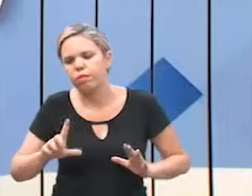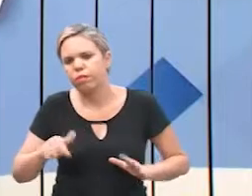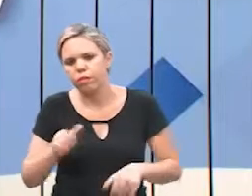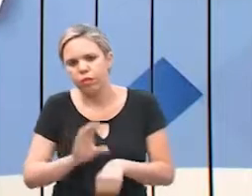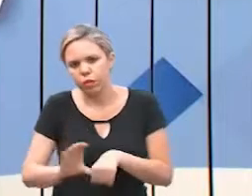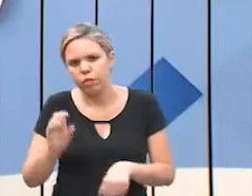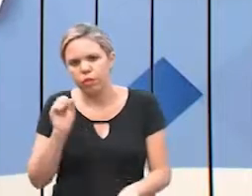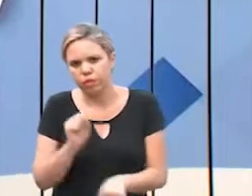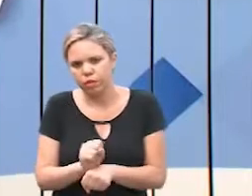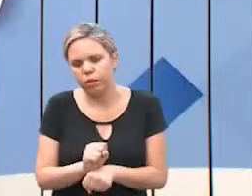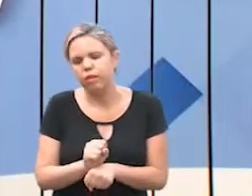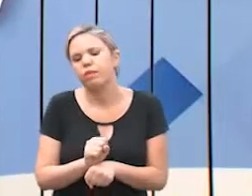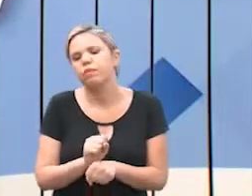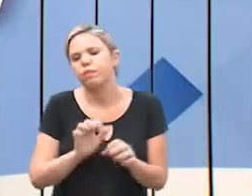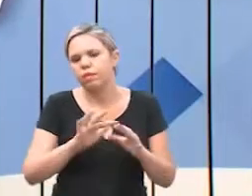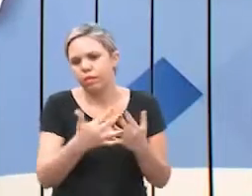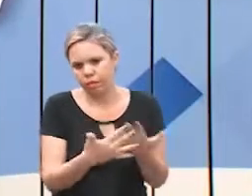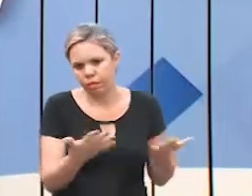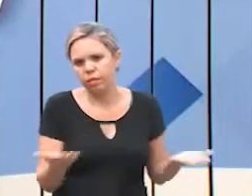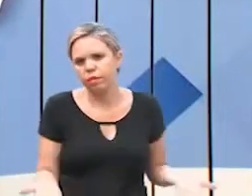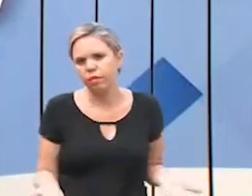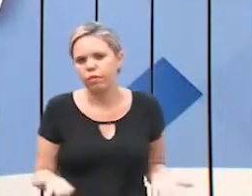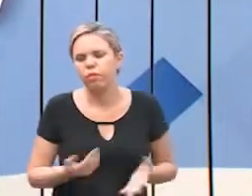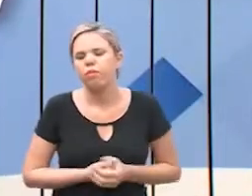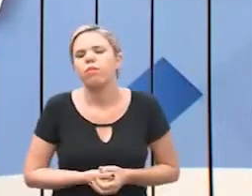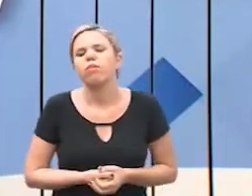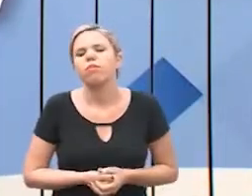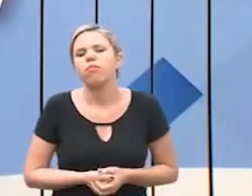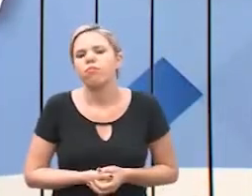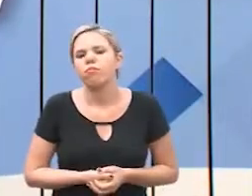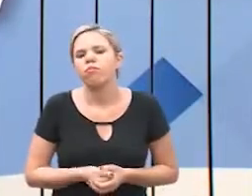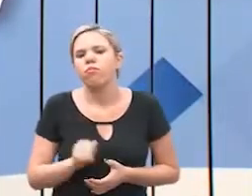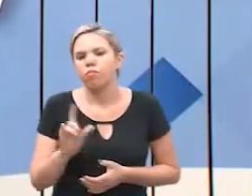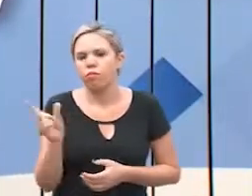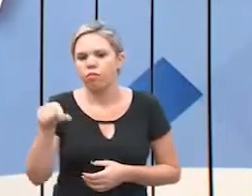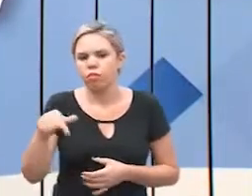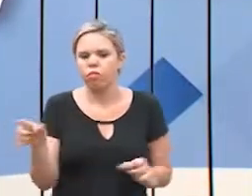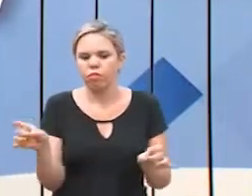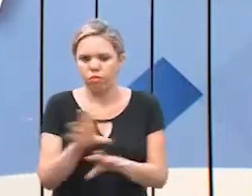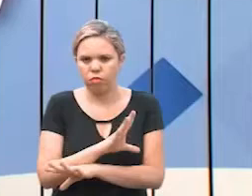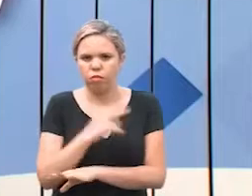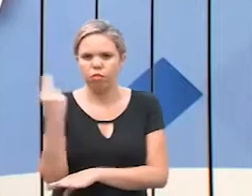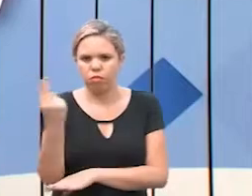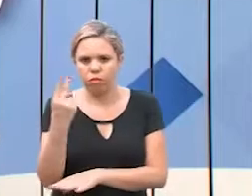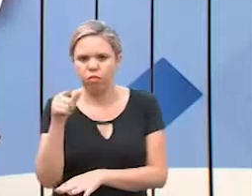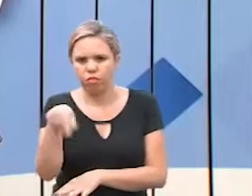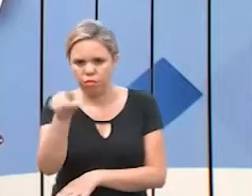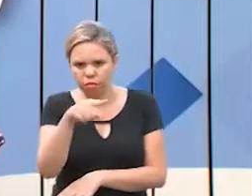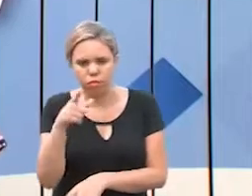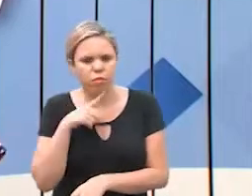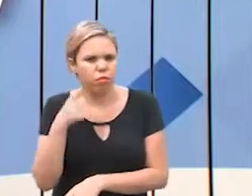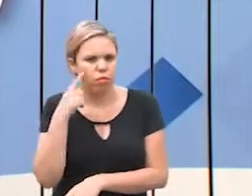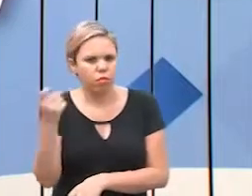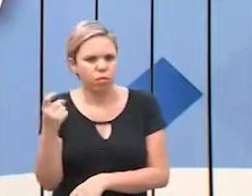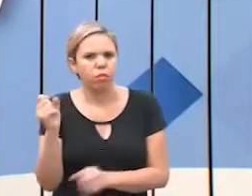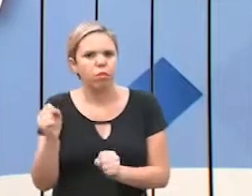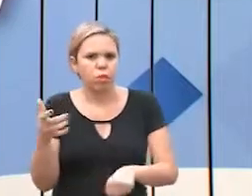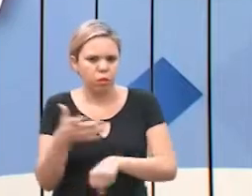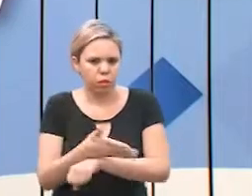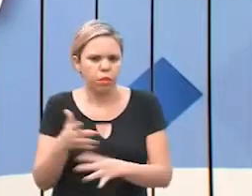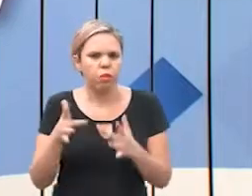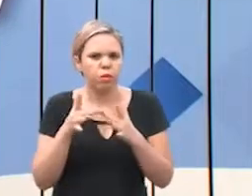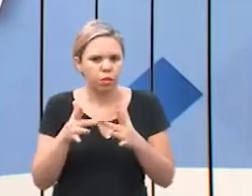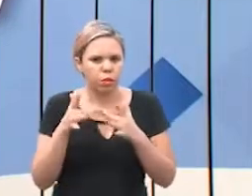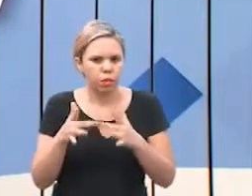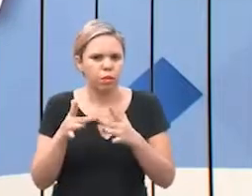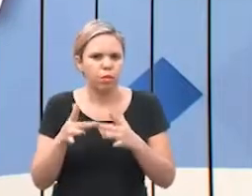pouquinho parado por conta de tudo que está acontecendo, né? Da quarentena. Mas assim que tudo isso passar, vocês que estiverem interessadas podem entrar em contato